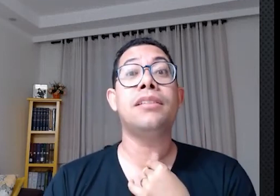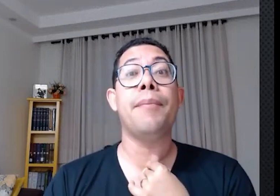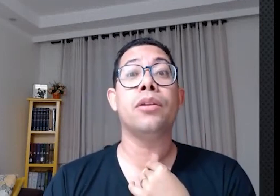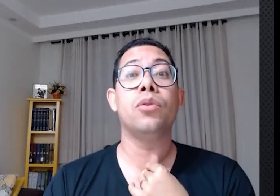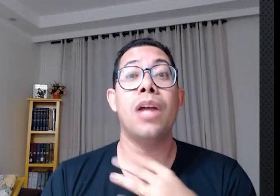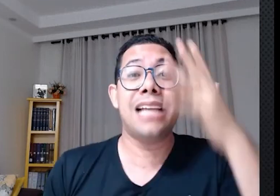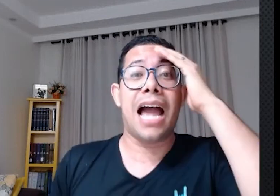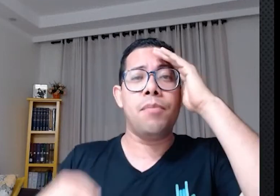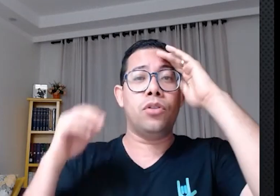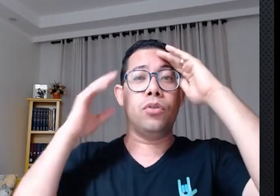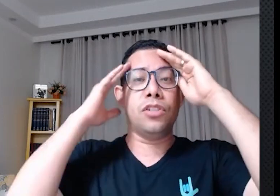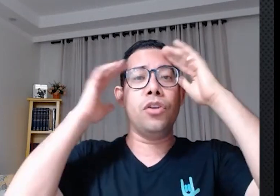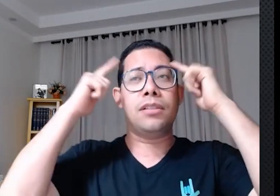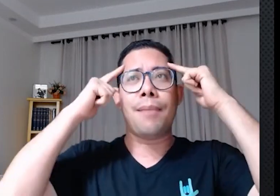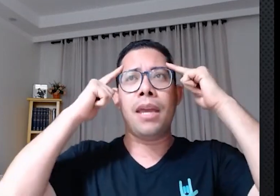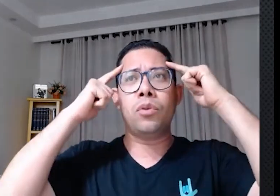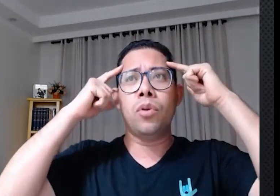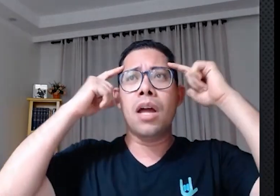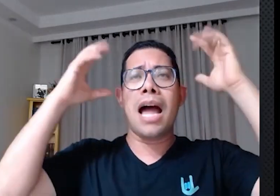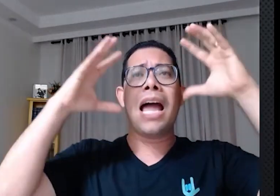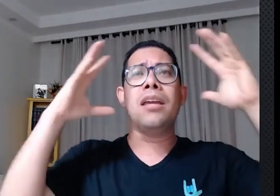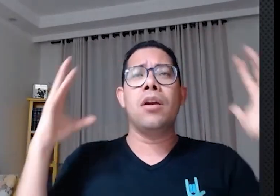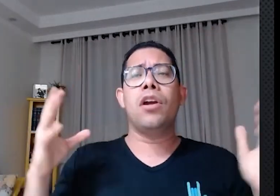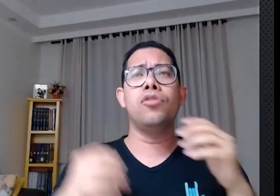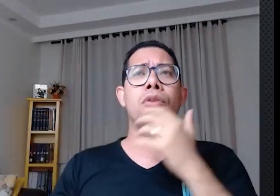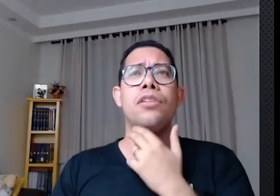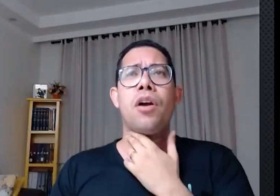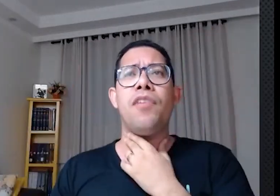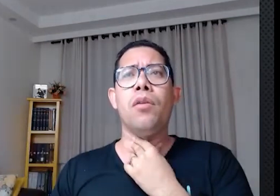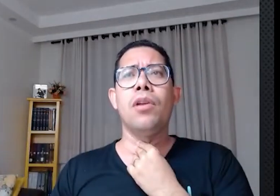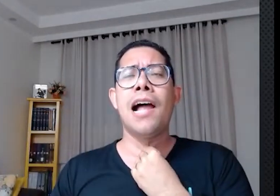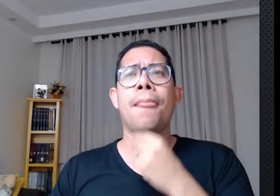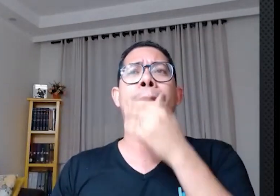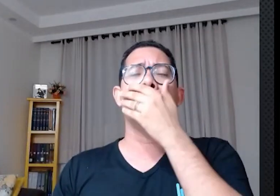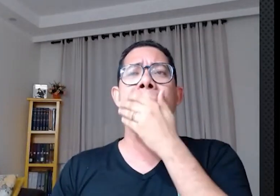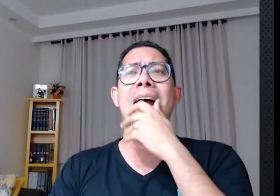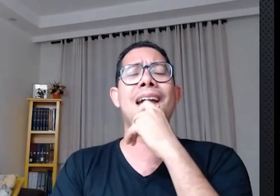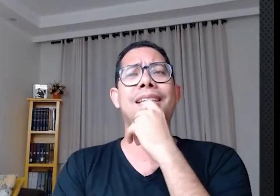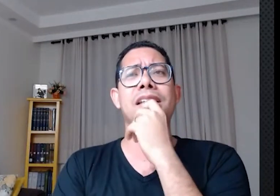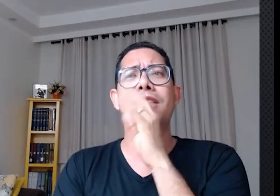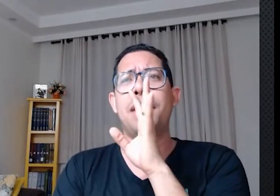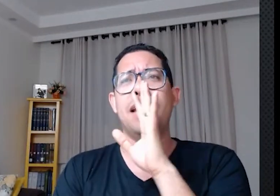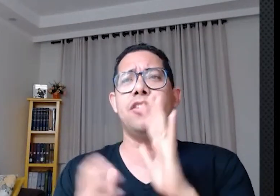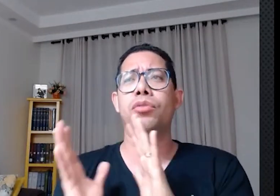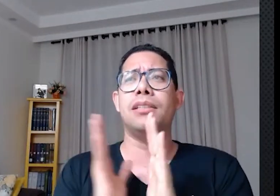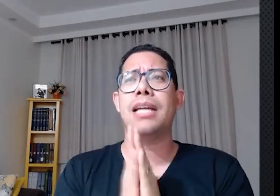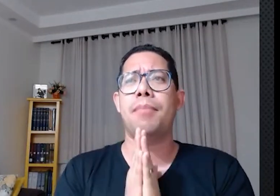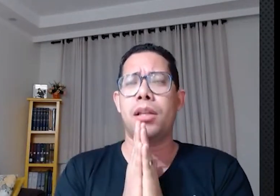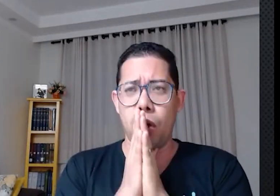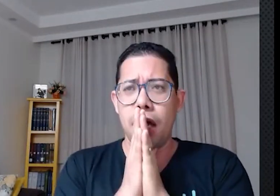Antigo Testamento. Aí você, meu Deus, Antigo Testamento, o resumão Gesiel falou lá, entendi, beleza,